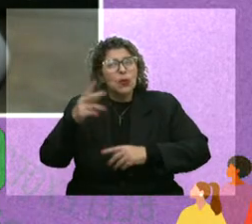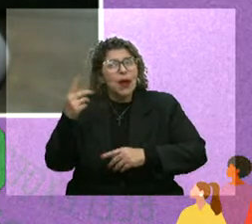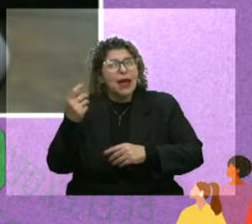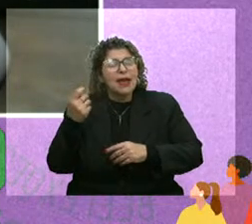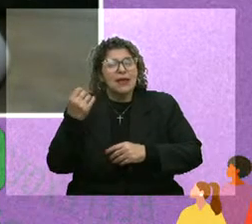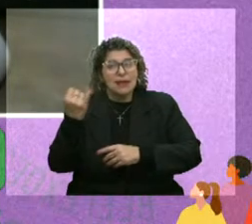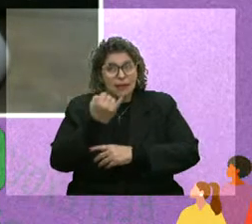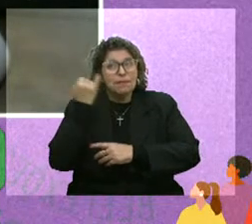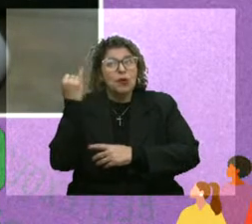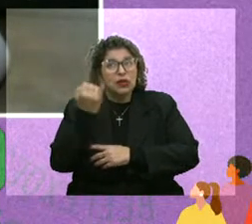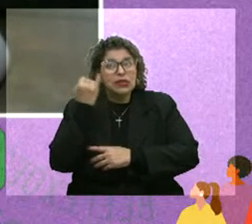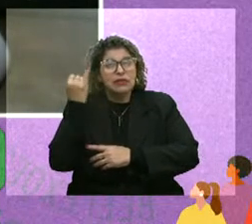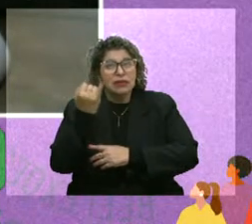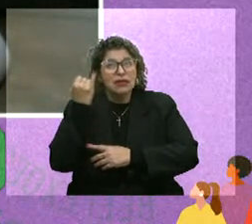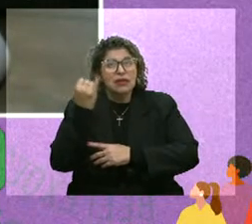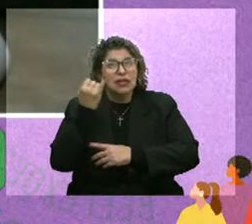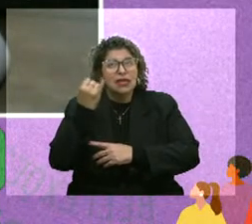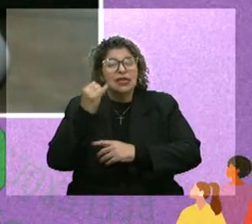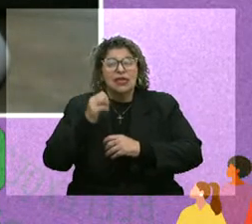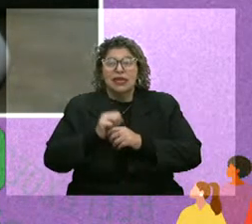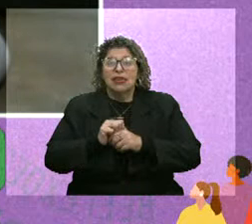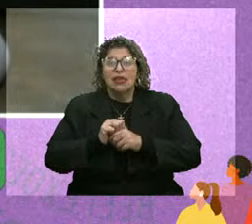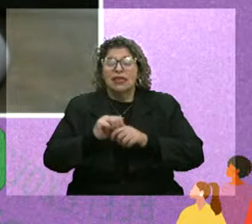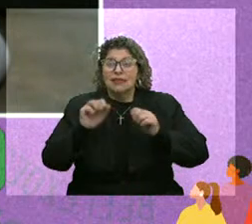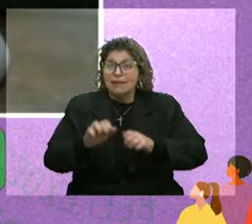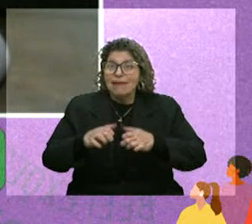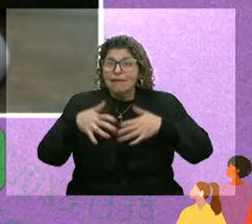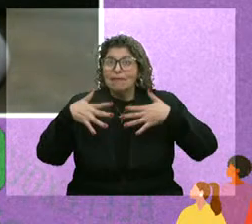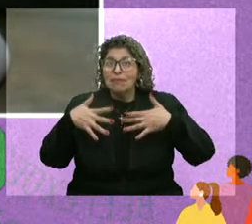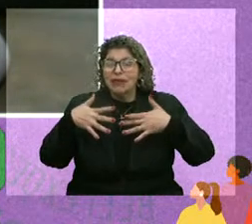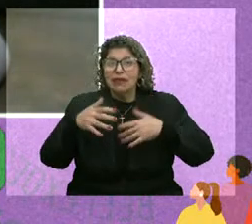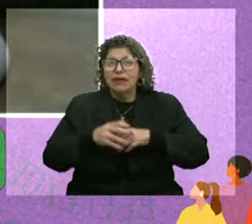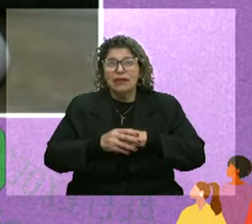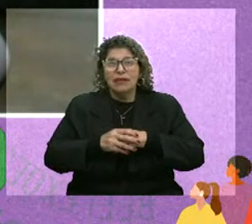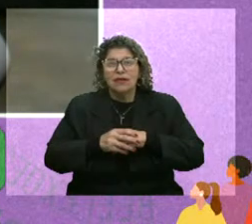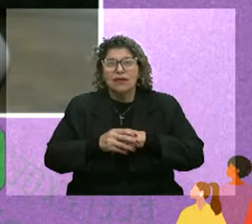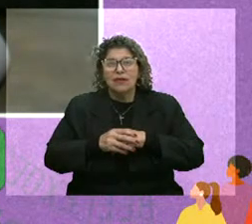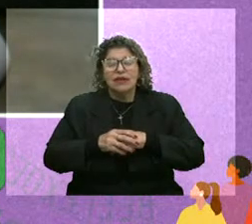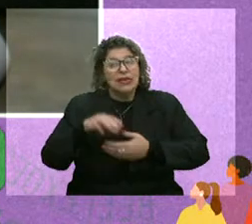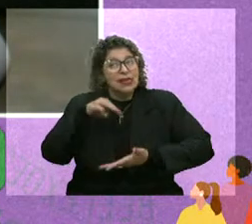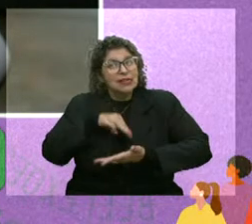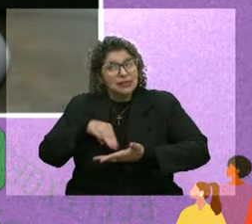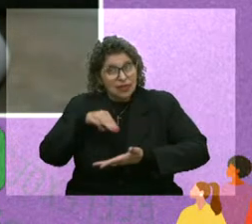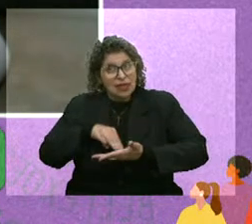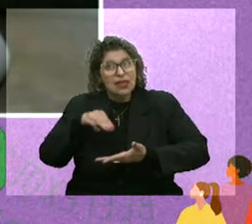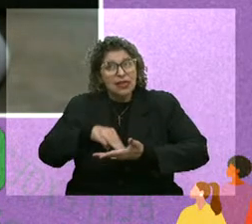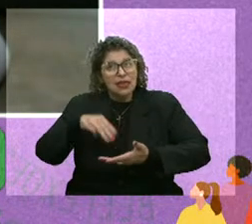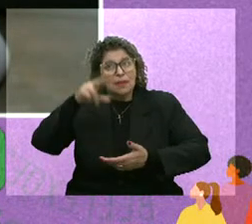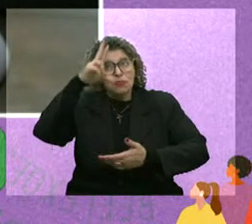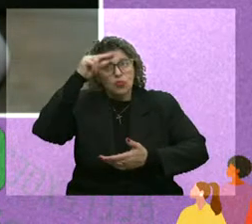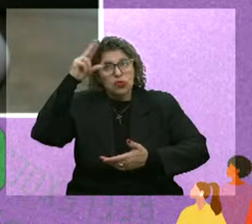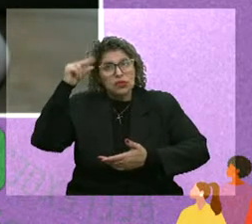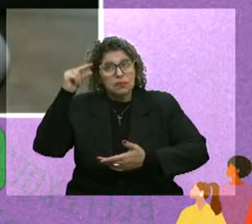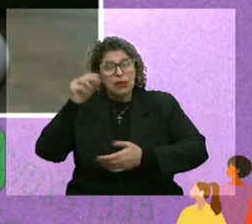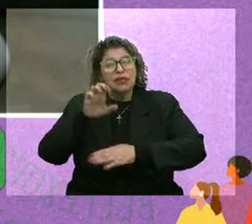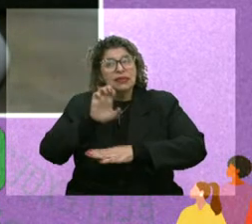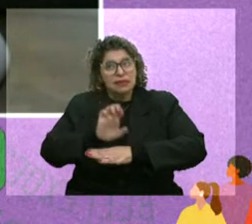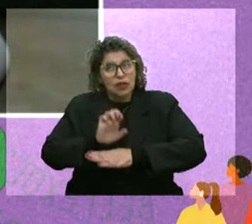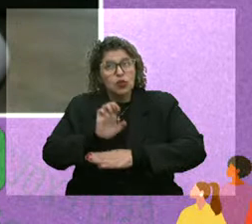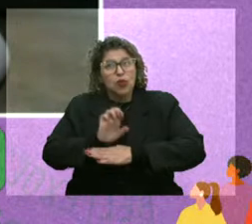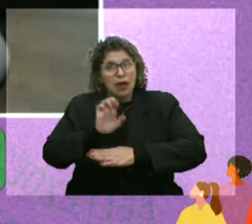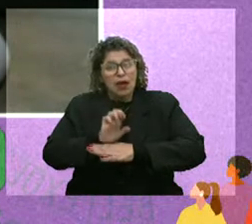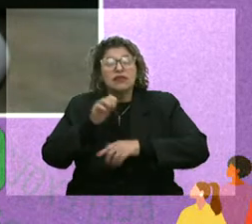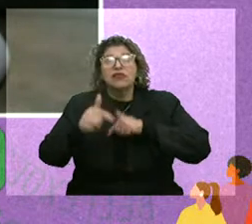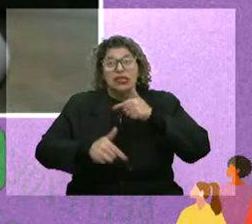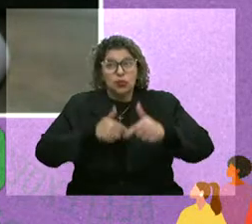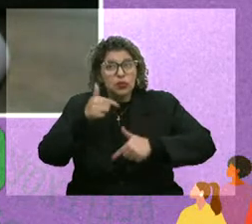importante ressaltar a importância da Assembleia Legislativa e das secretarias municipais e estaduais de saúde que fizeram o